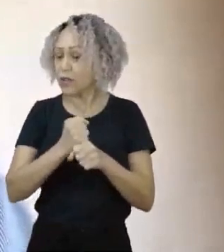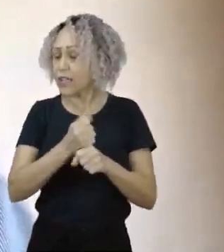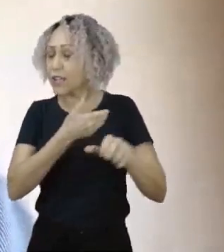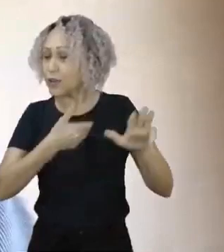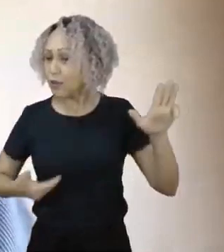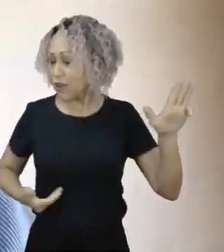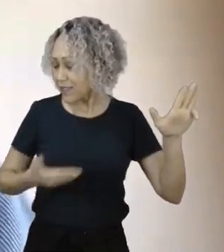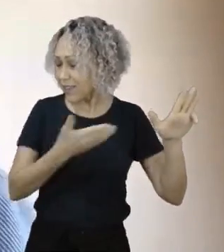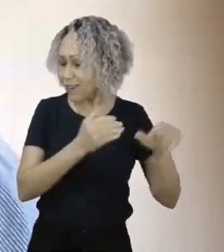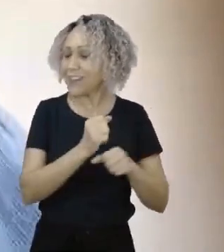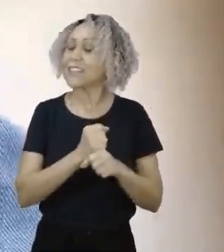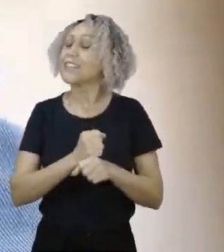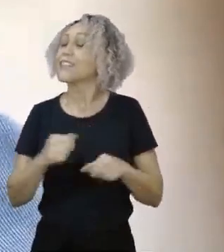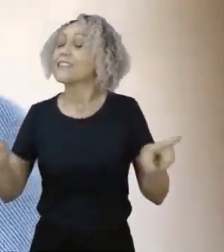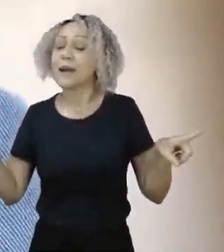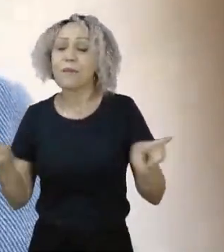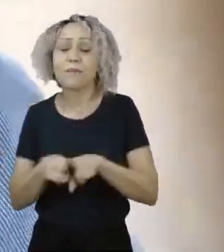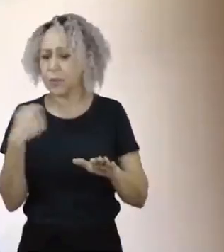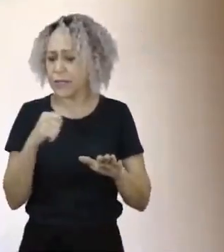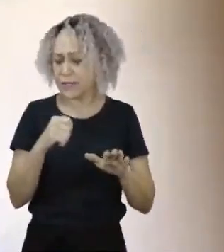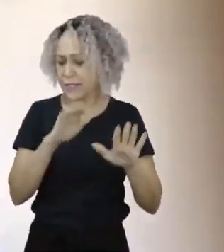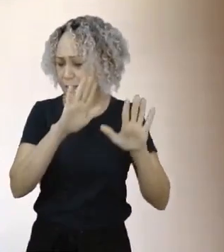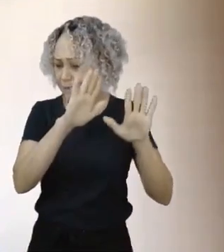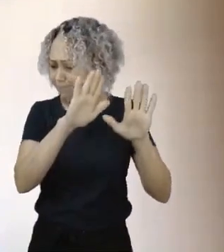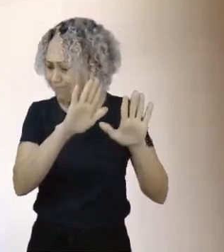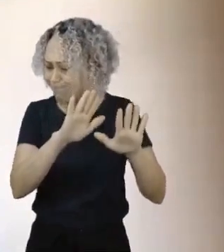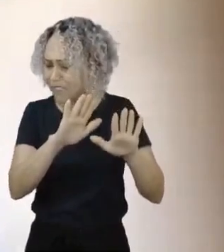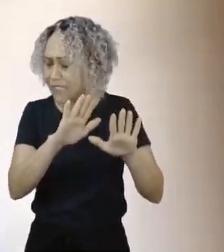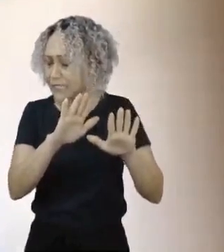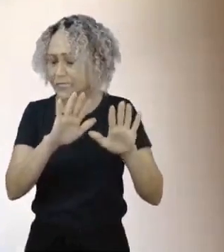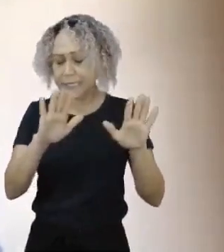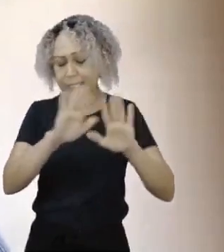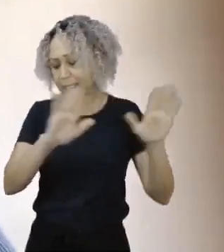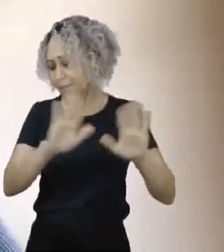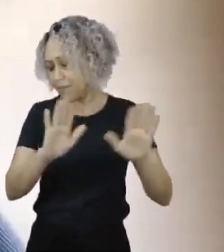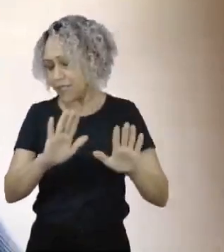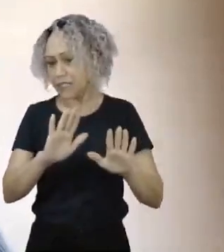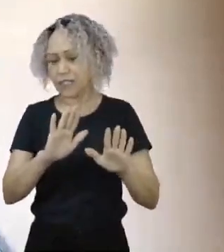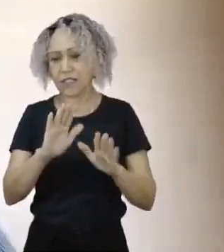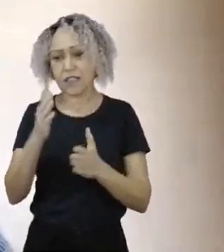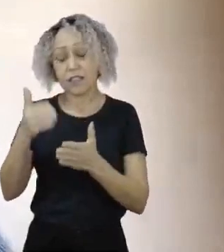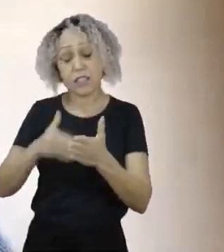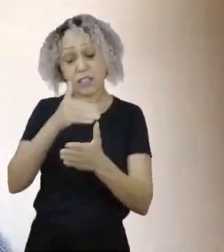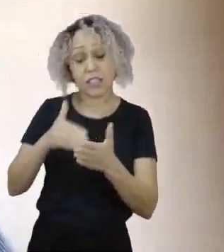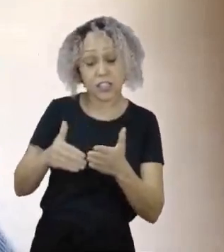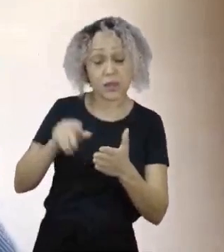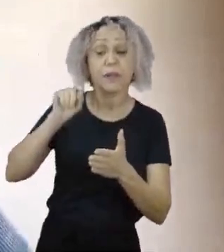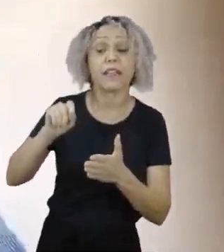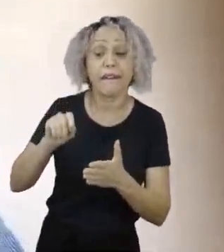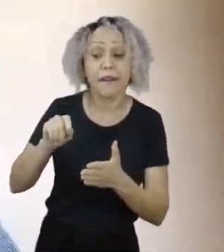nossas candidaturas em cada um dos municípios. E desta eleição municipal deve sair uma base ainda mais